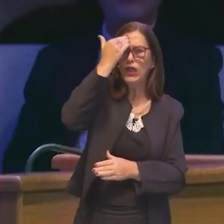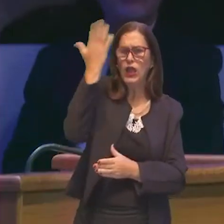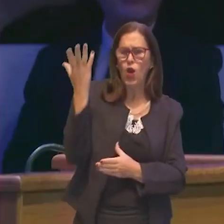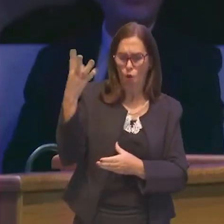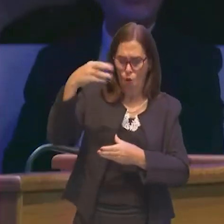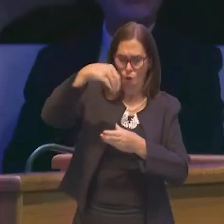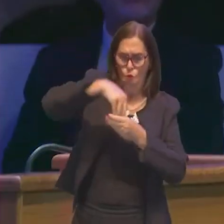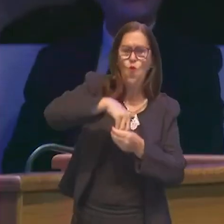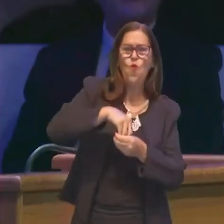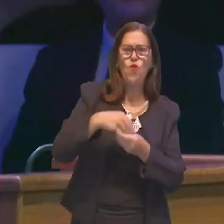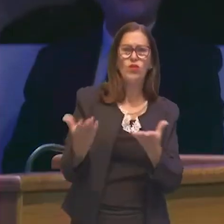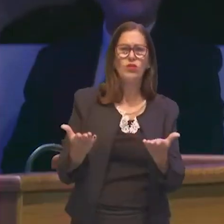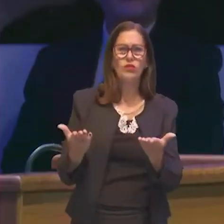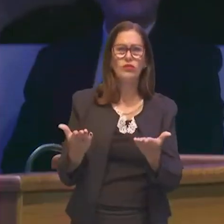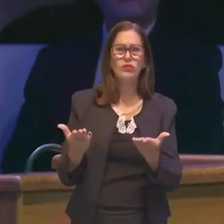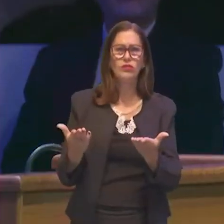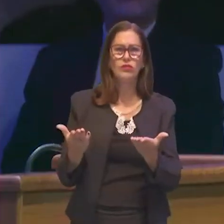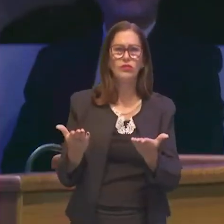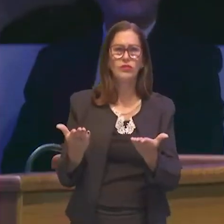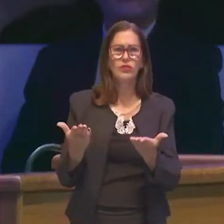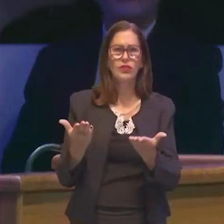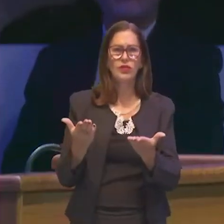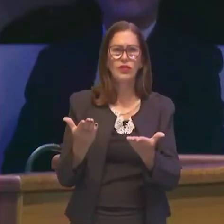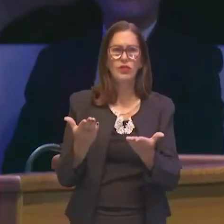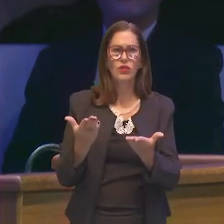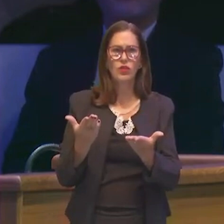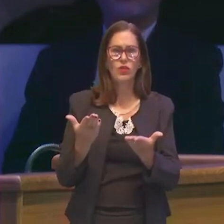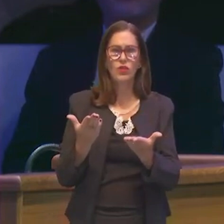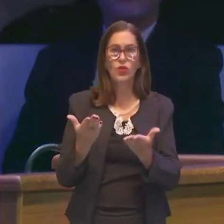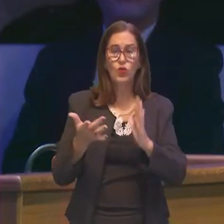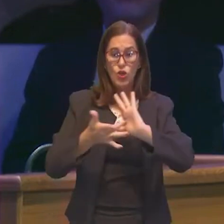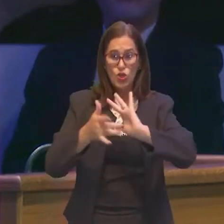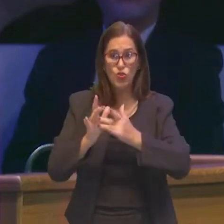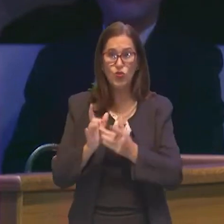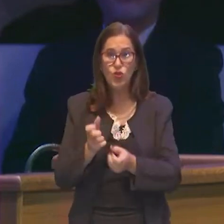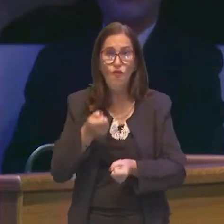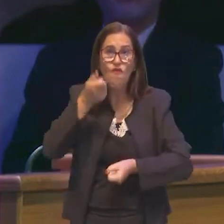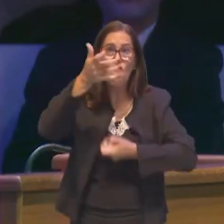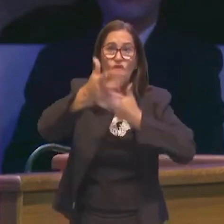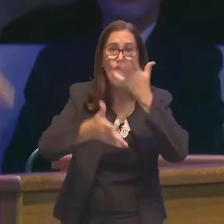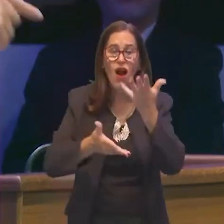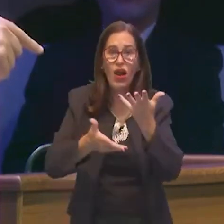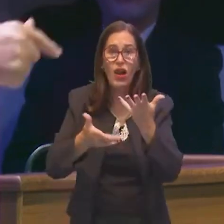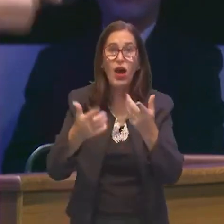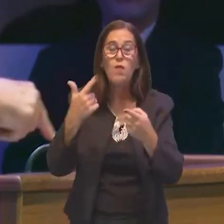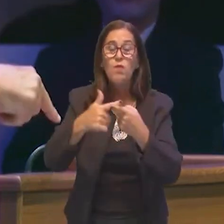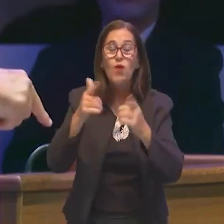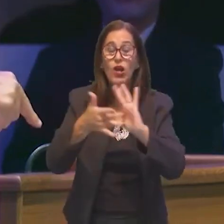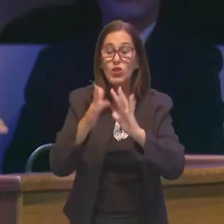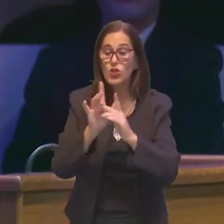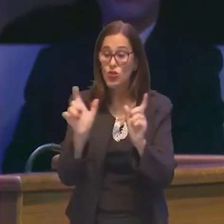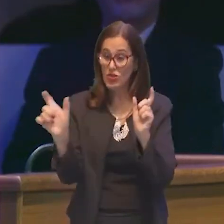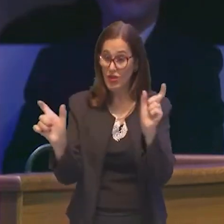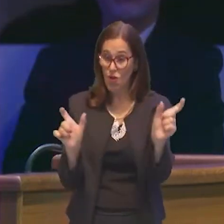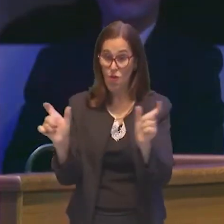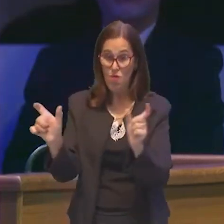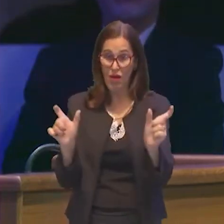teor na originalidade da fala de Cristo, porque ele está comparando a pessoa a um